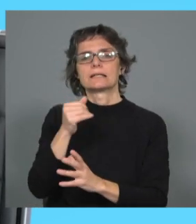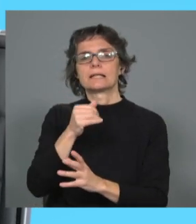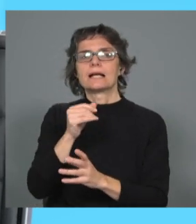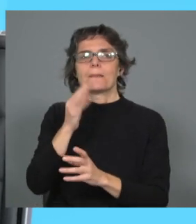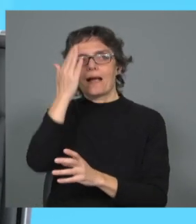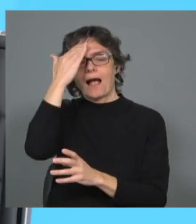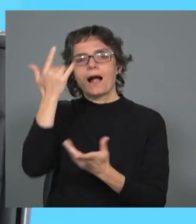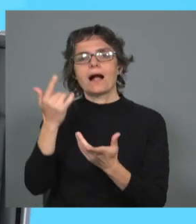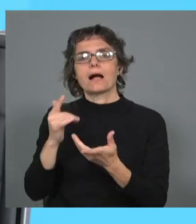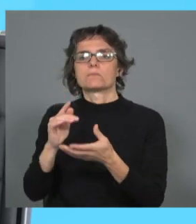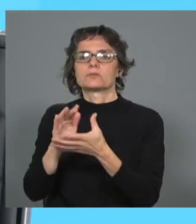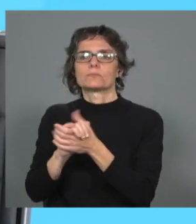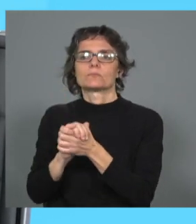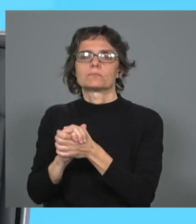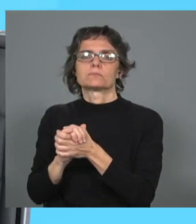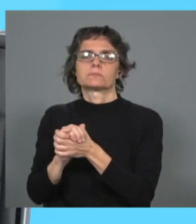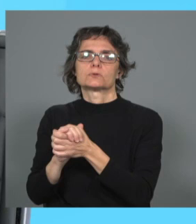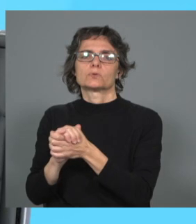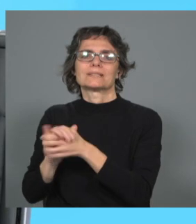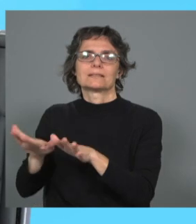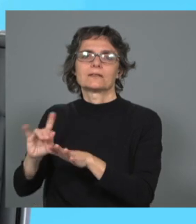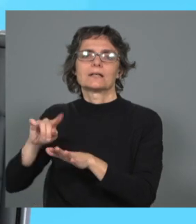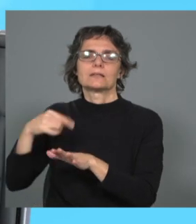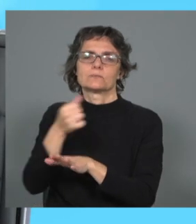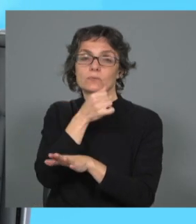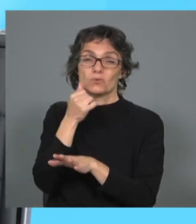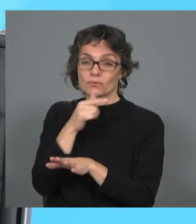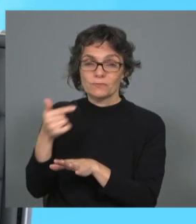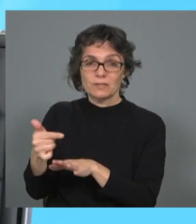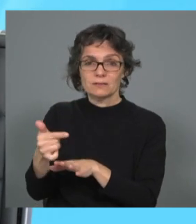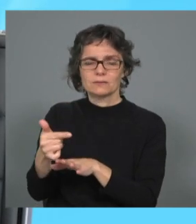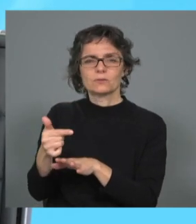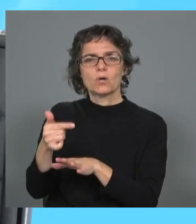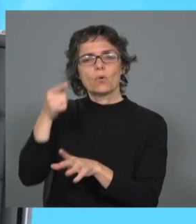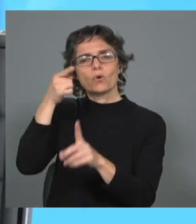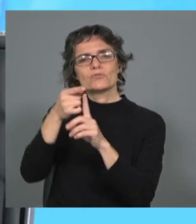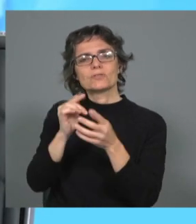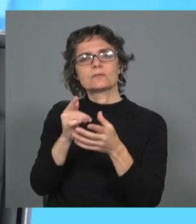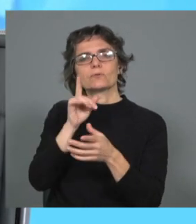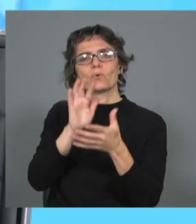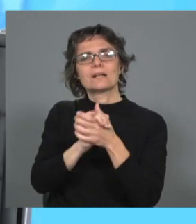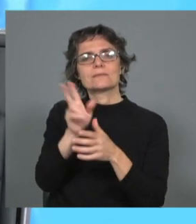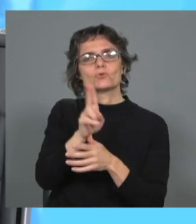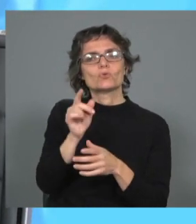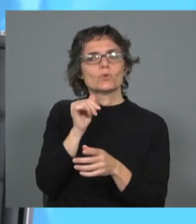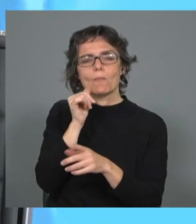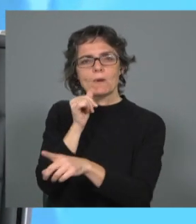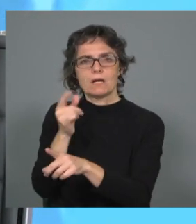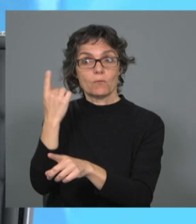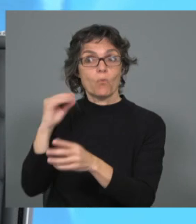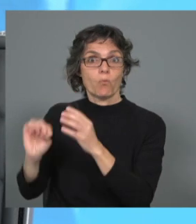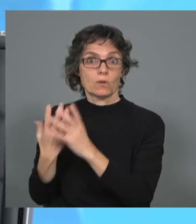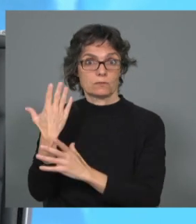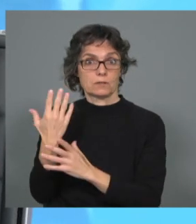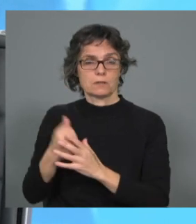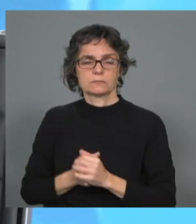sofrido uma separação. Algumas ainda com a esperança de que essa separação não fosse definitiva e que a coisa pudesse funcionar e retorcer. E houve um caso em que isso